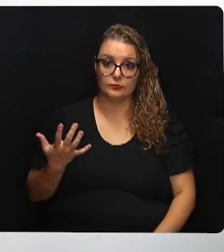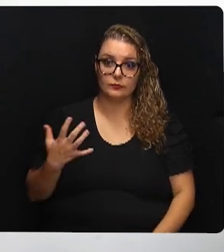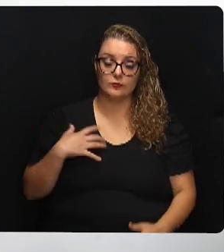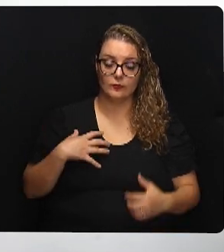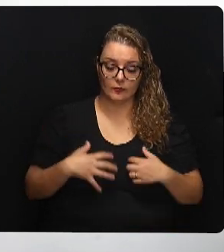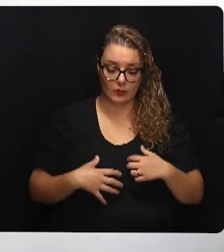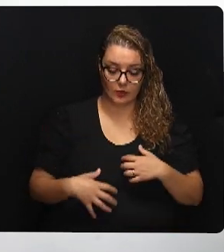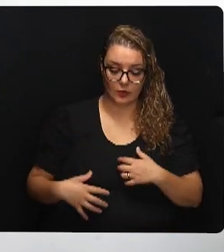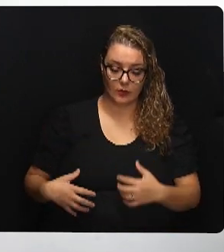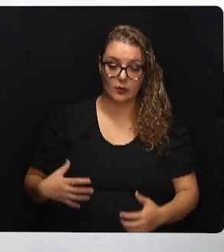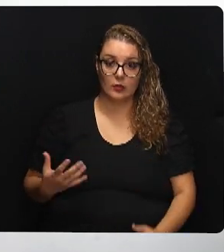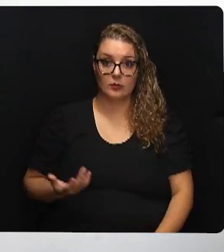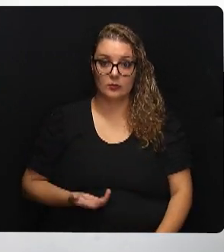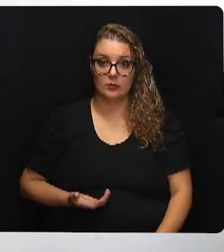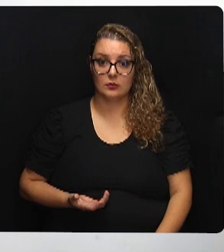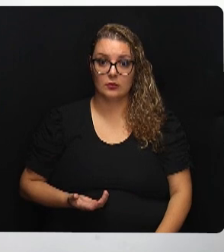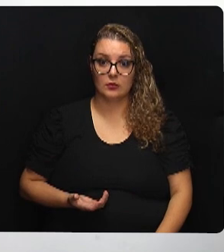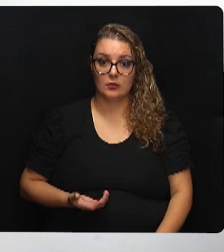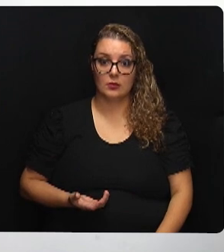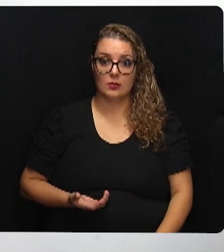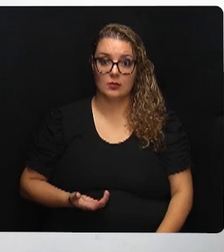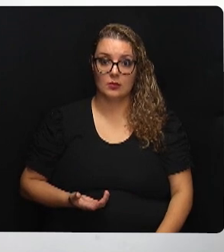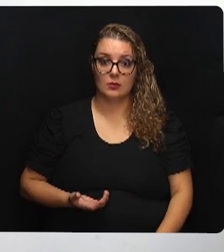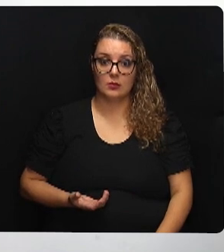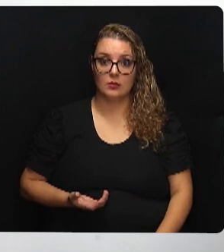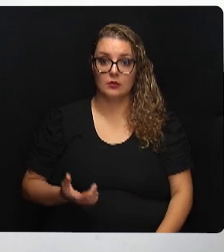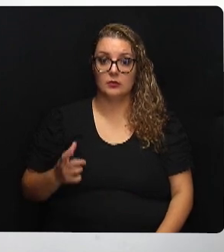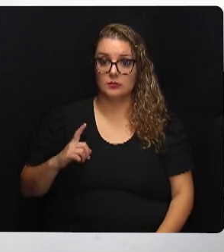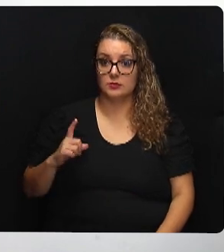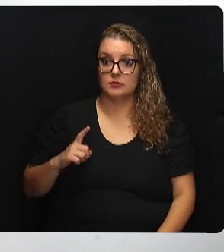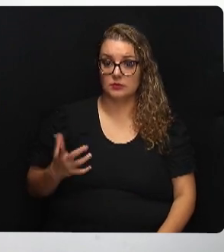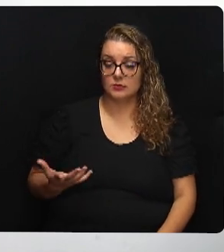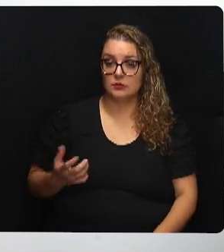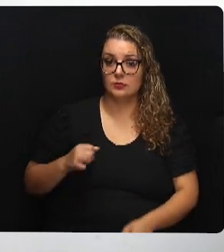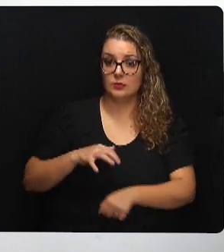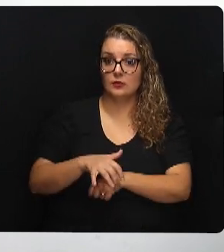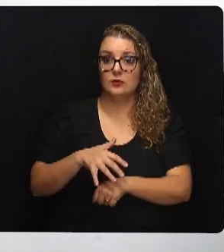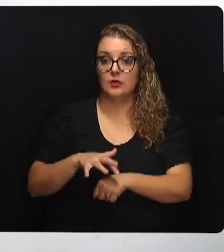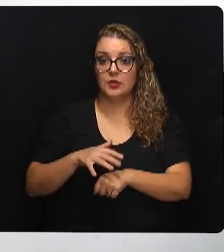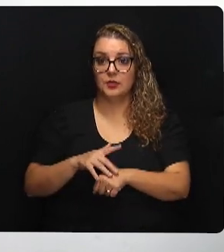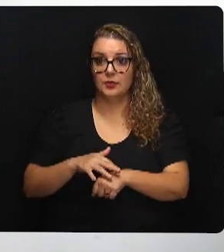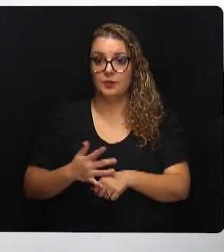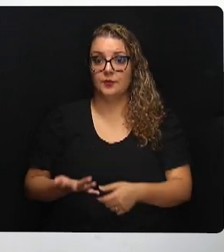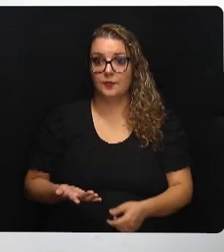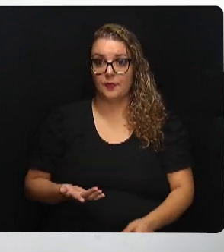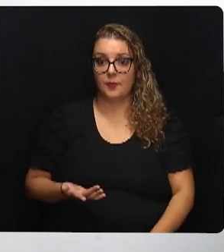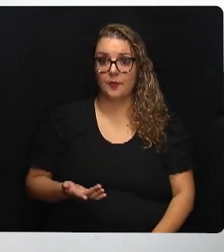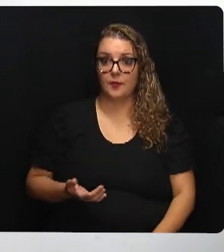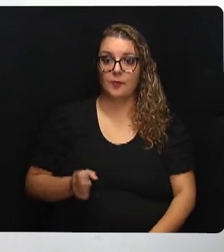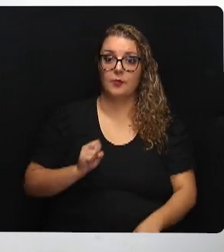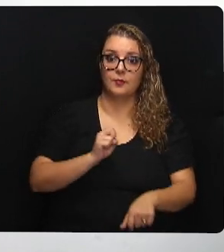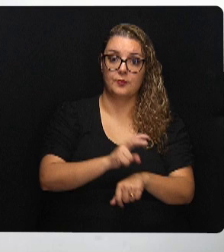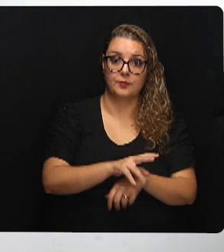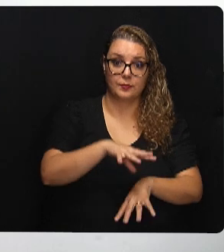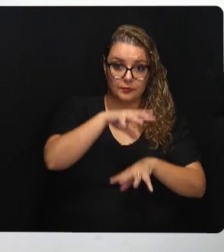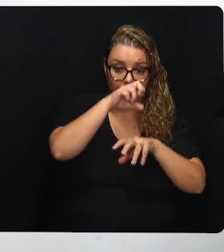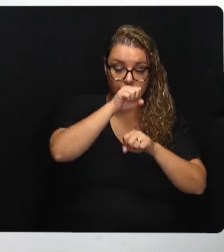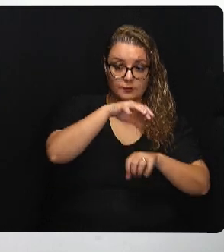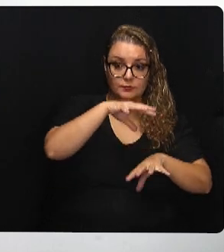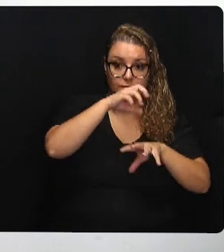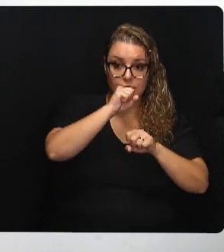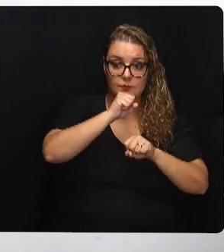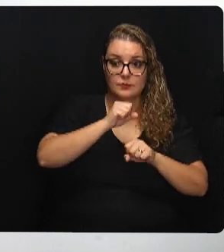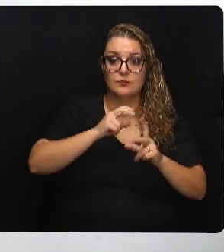né? A parte do corpo onde ele está causando a infecção, a doença. Então, para